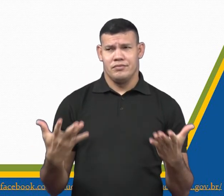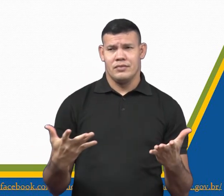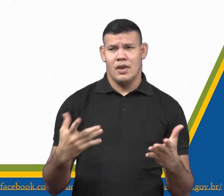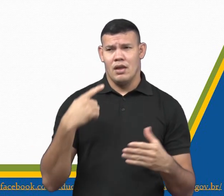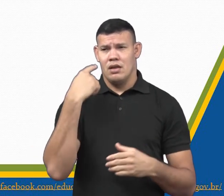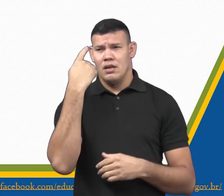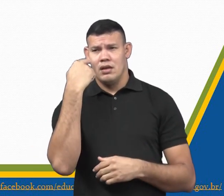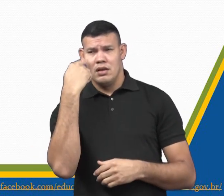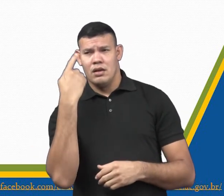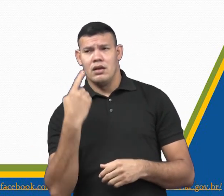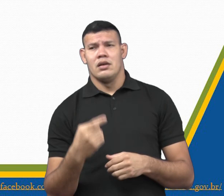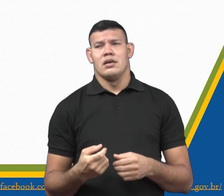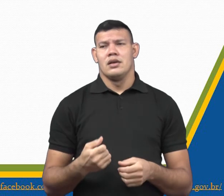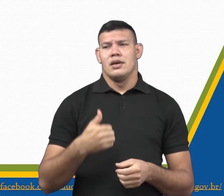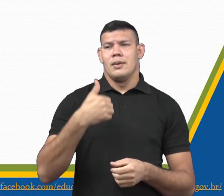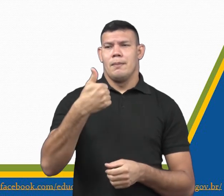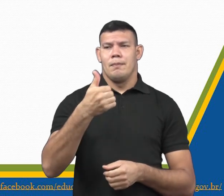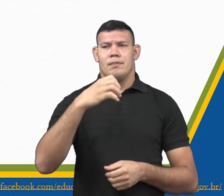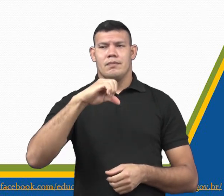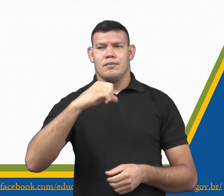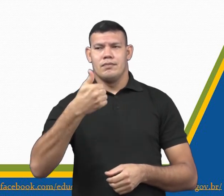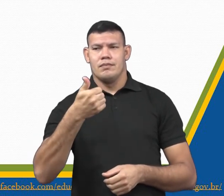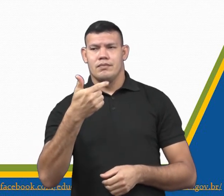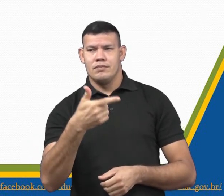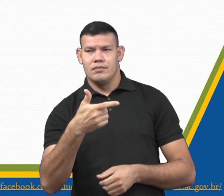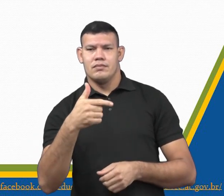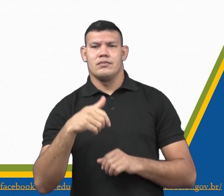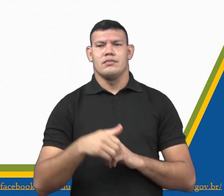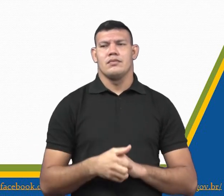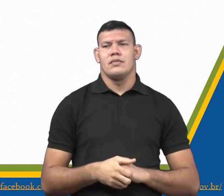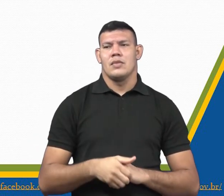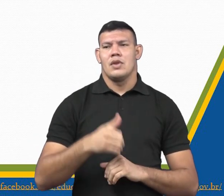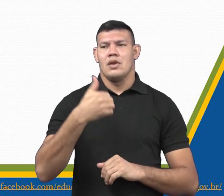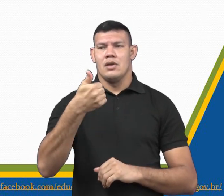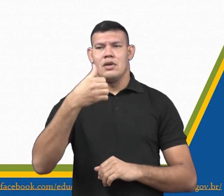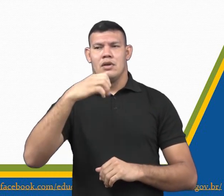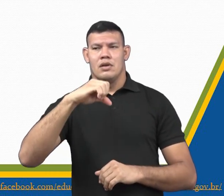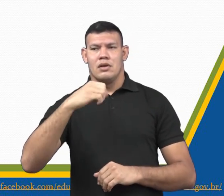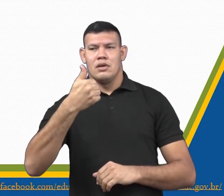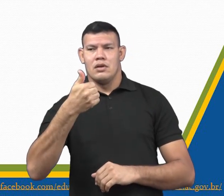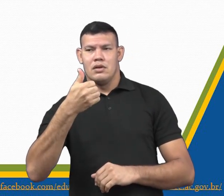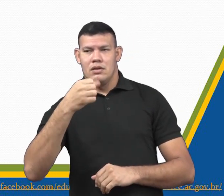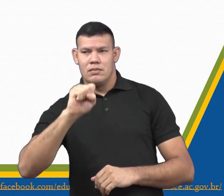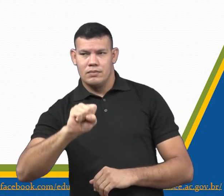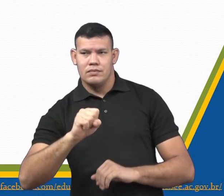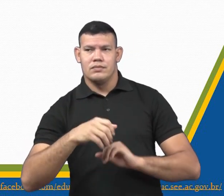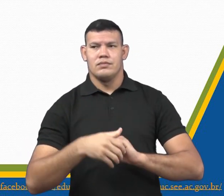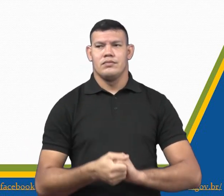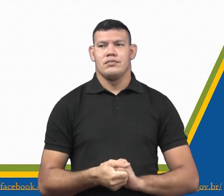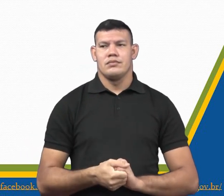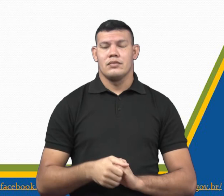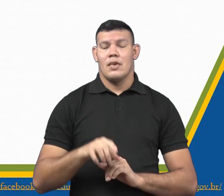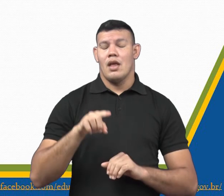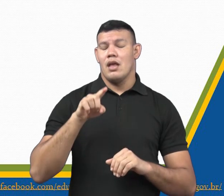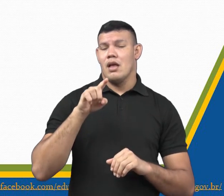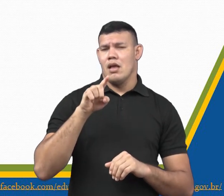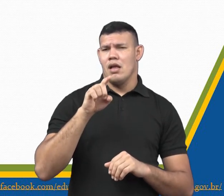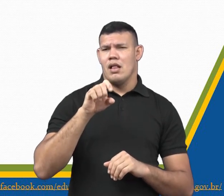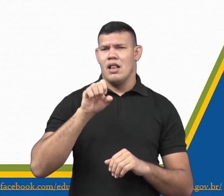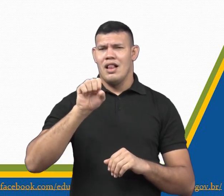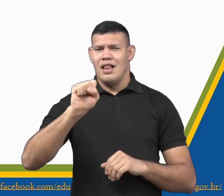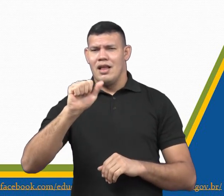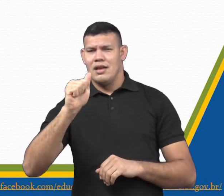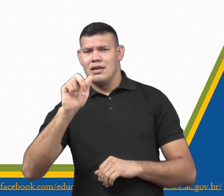houve nada igual pela velocidade com que o vírus se espalha pelo planeta, representando grave perigo para as